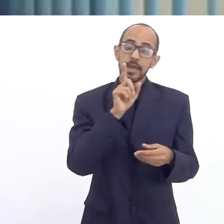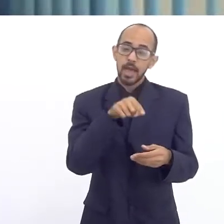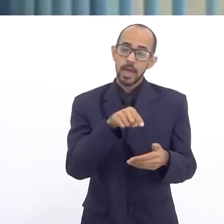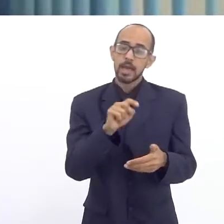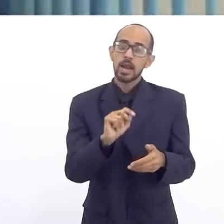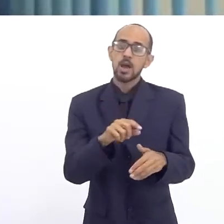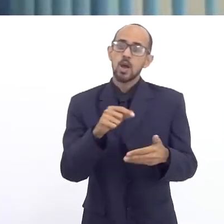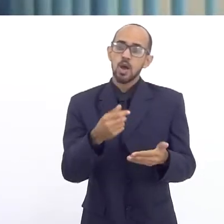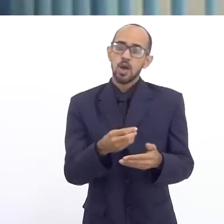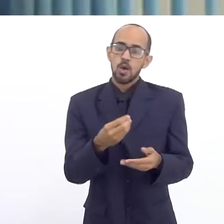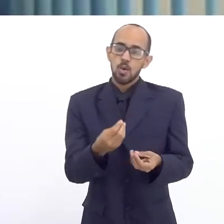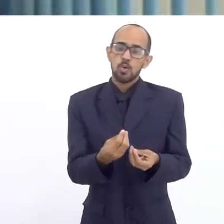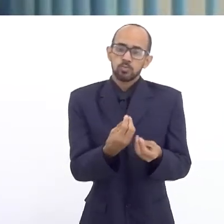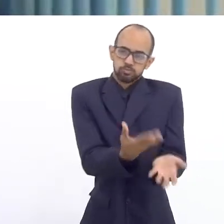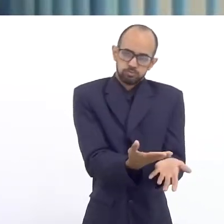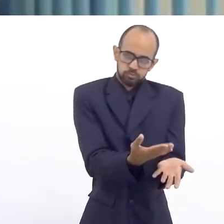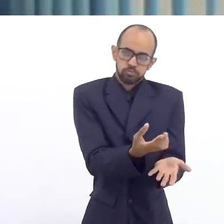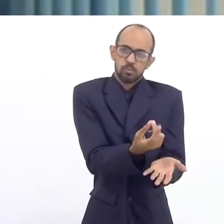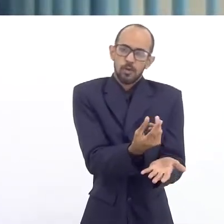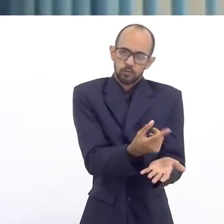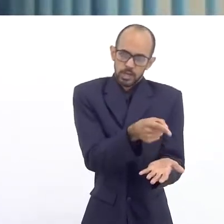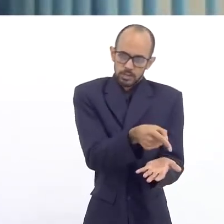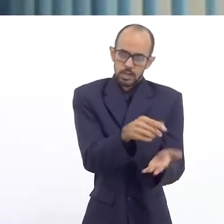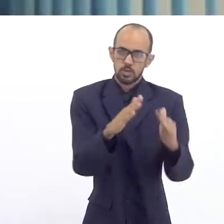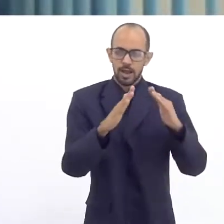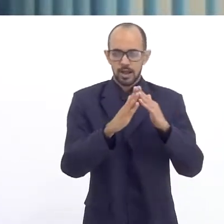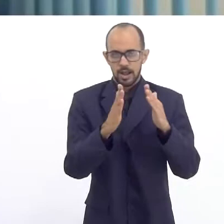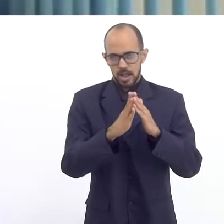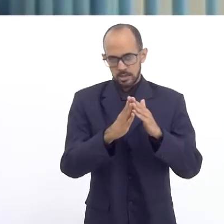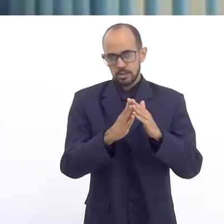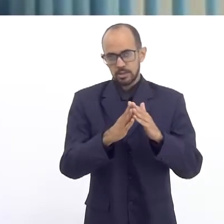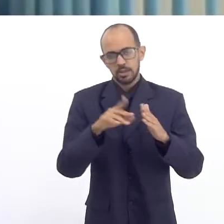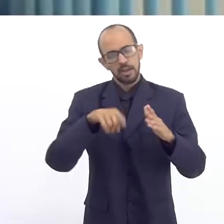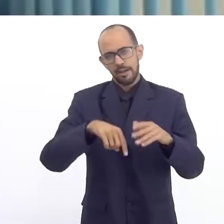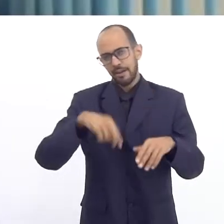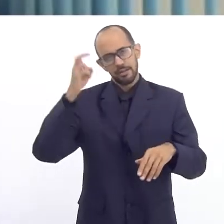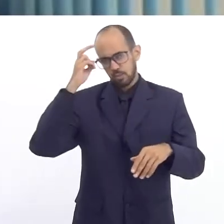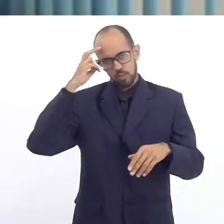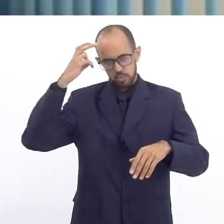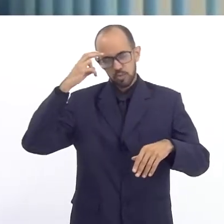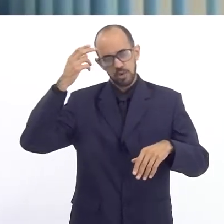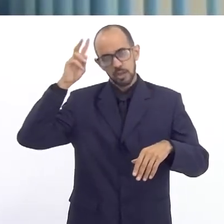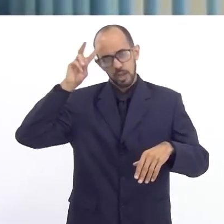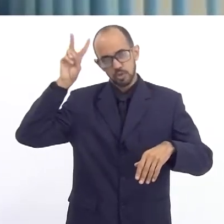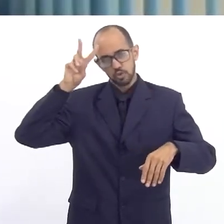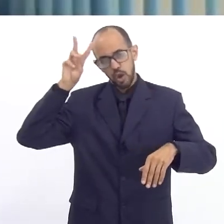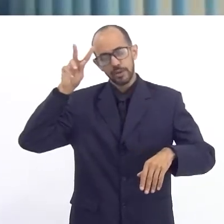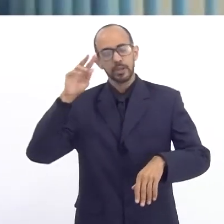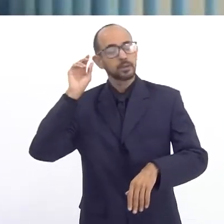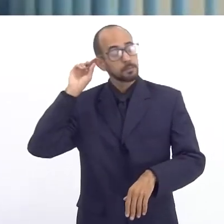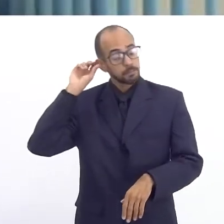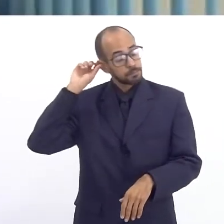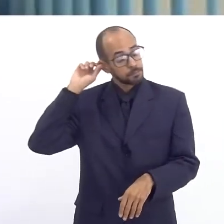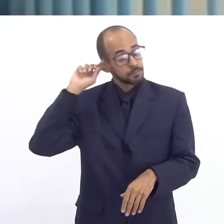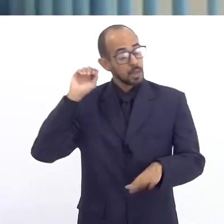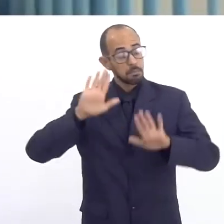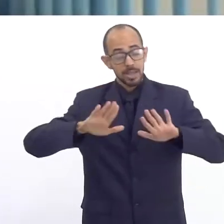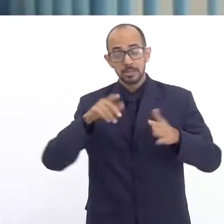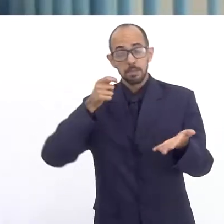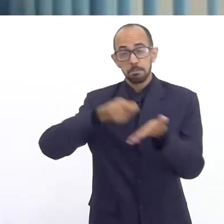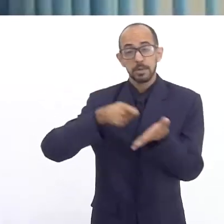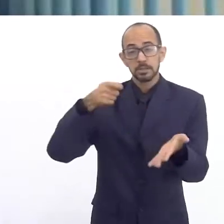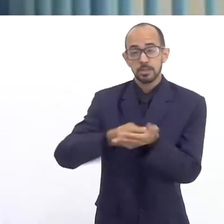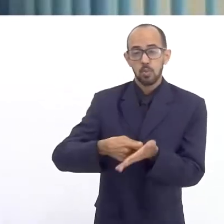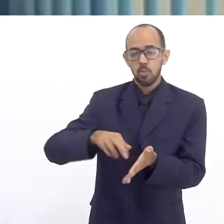provedor financeiro, como era mais ou menos o habitual nesse momento histórico. Mas a pressão não era